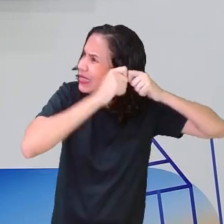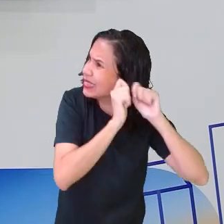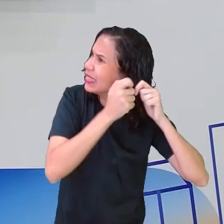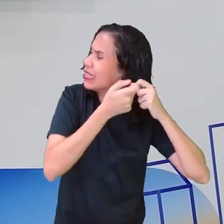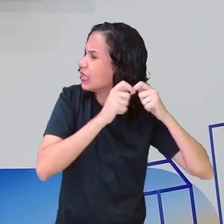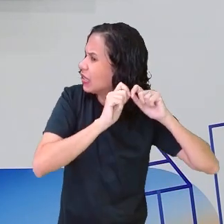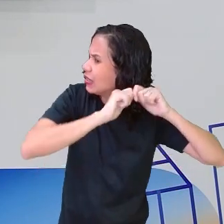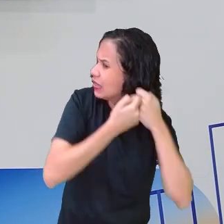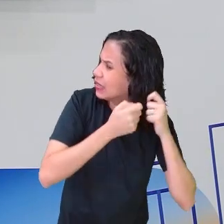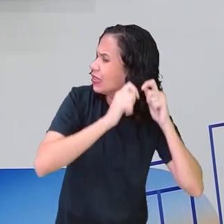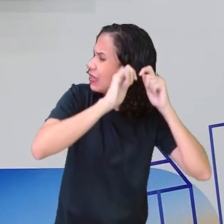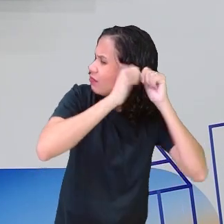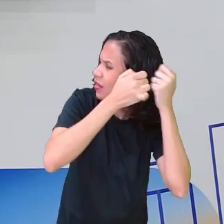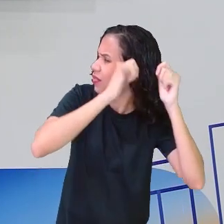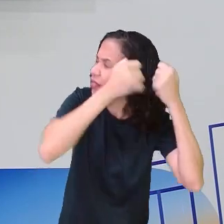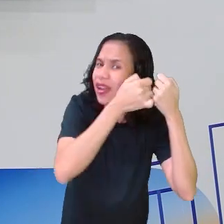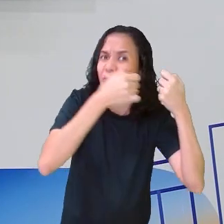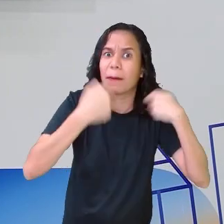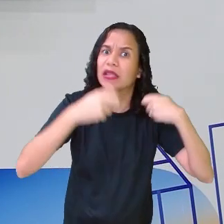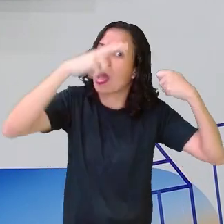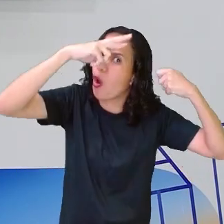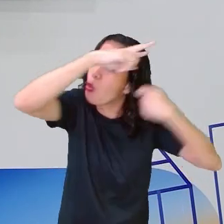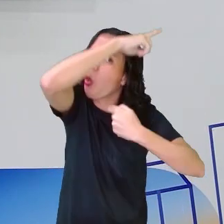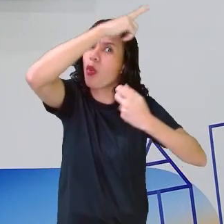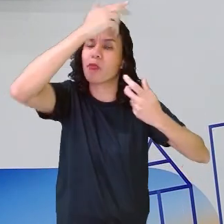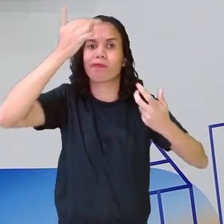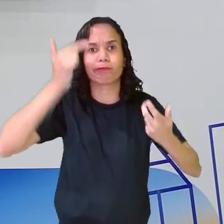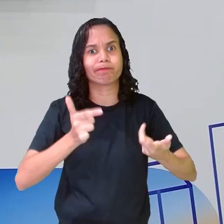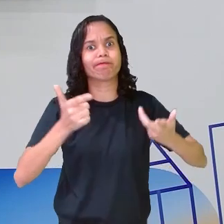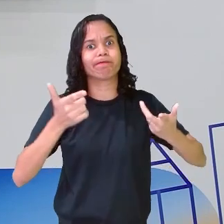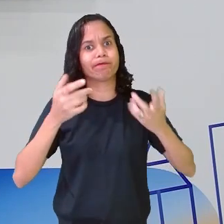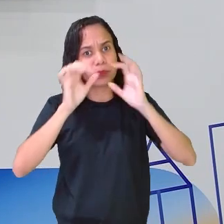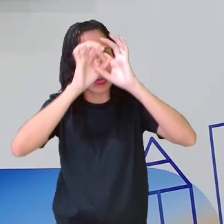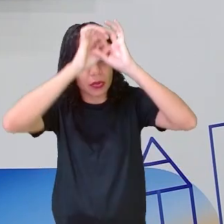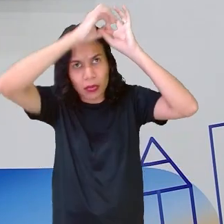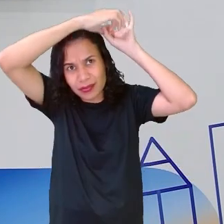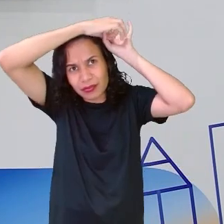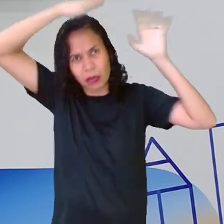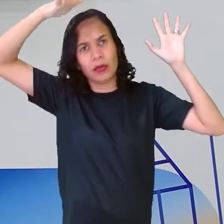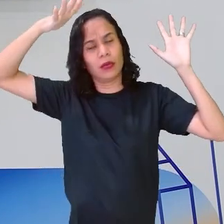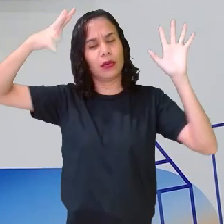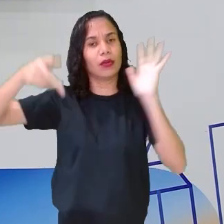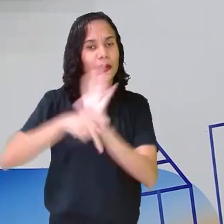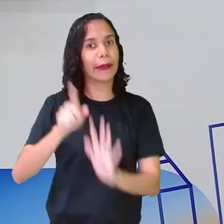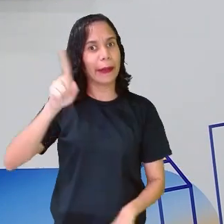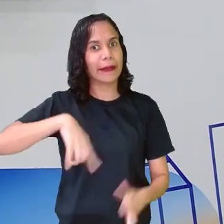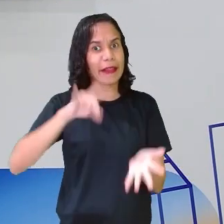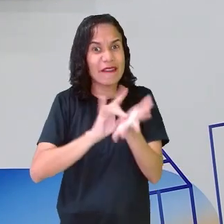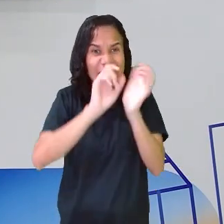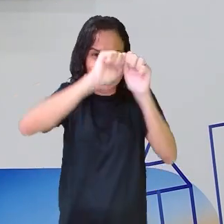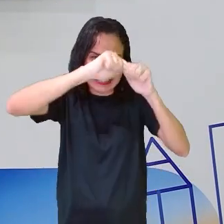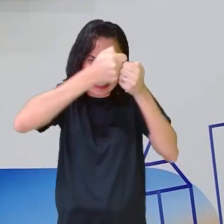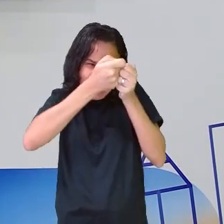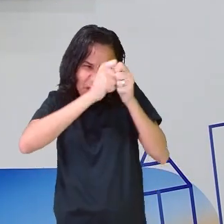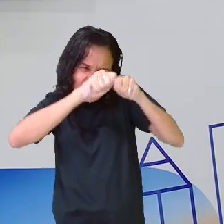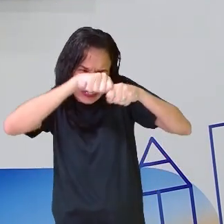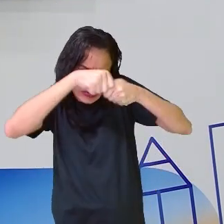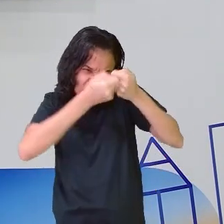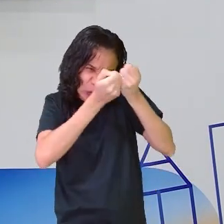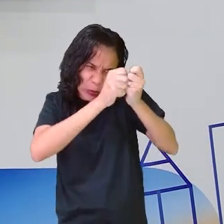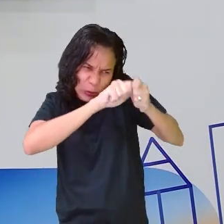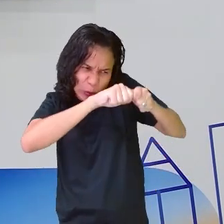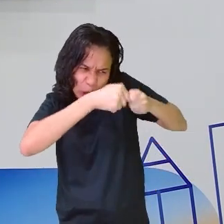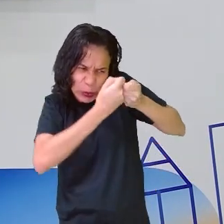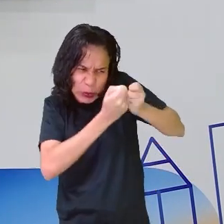soltar, sabe? Às vezes tem até que cortar aquela crina para poder desatar. É uma trança assim meio cheia de